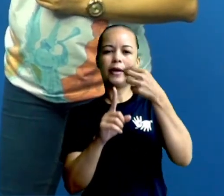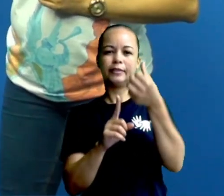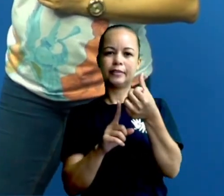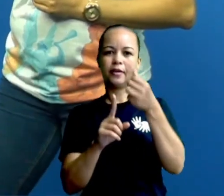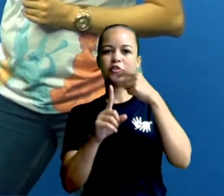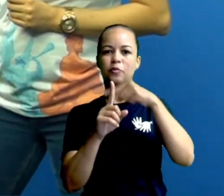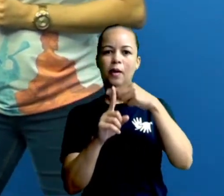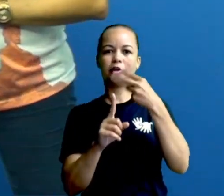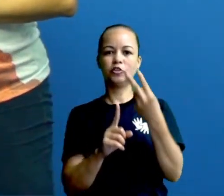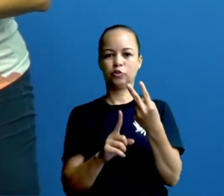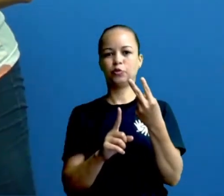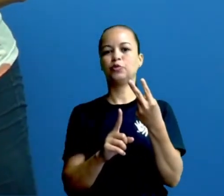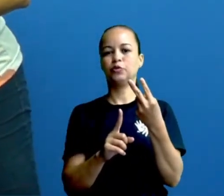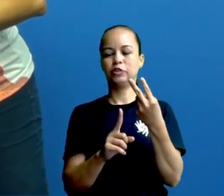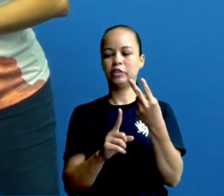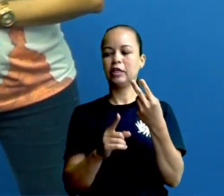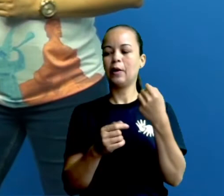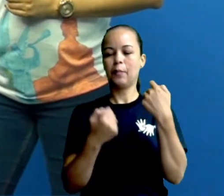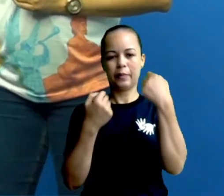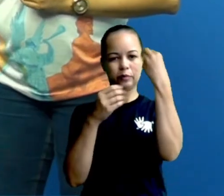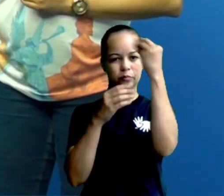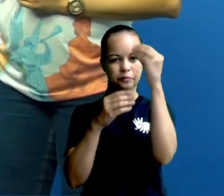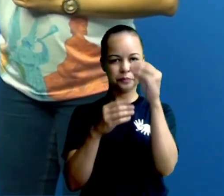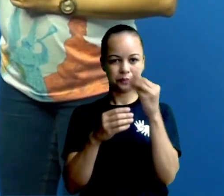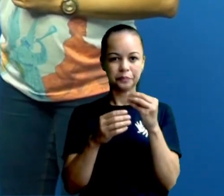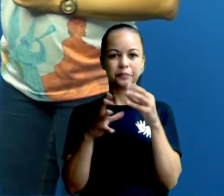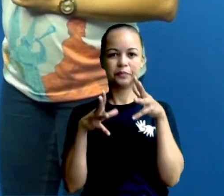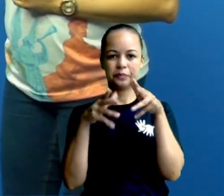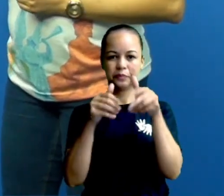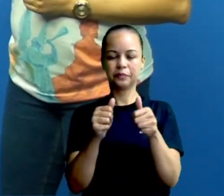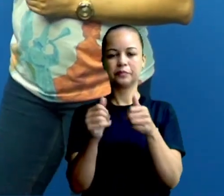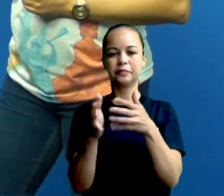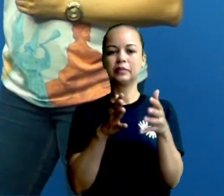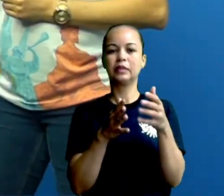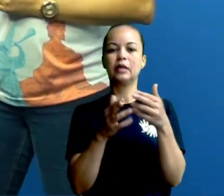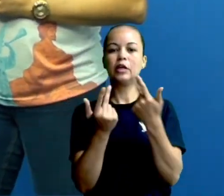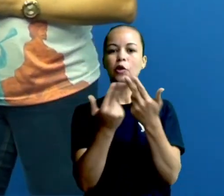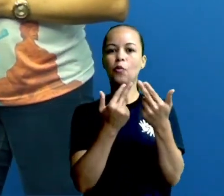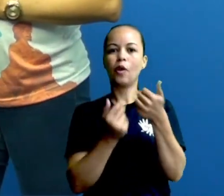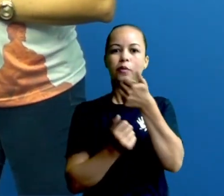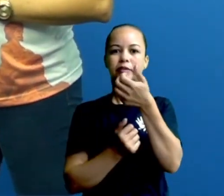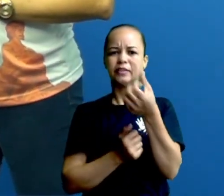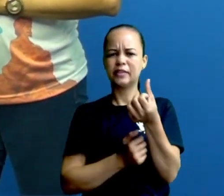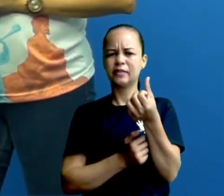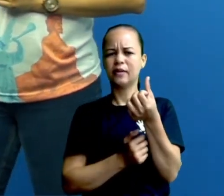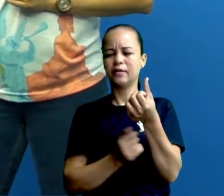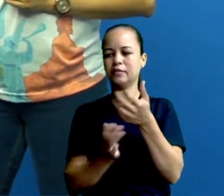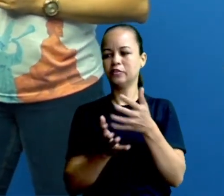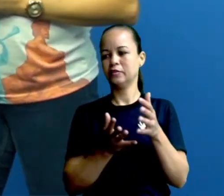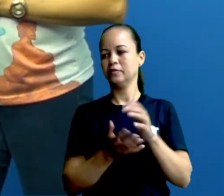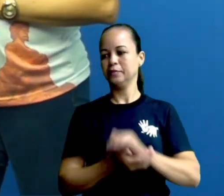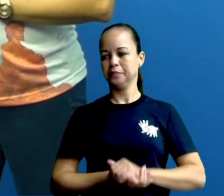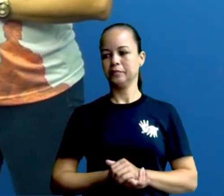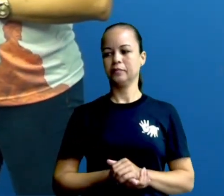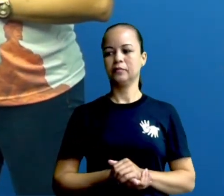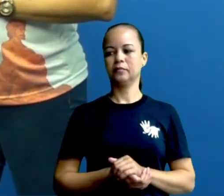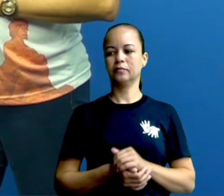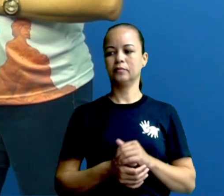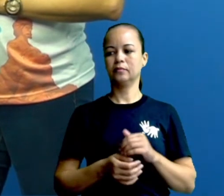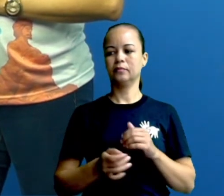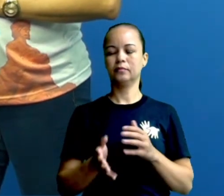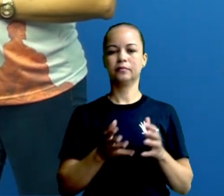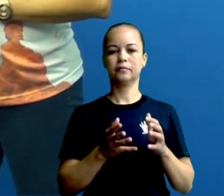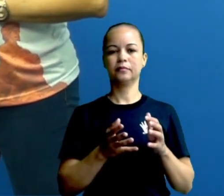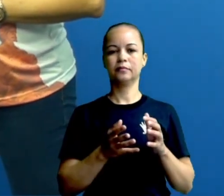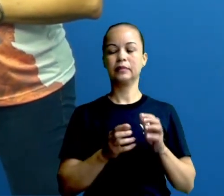mais 2. Que eu não tenho que adicionar todos os seus lados. Então, igual a 16. Ou, professora, poderia fazer aquela opção lá, ó. 2